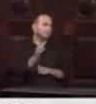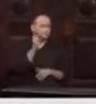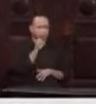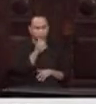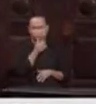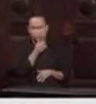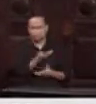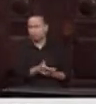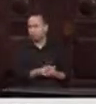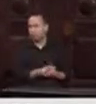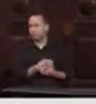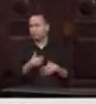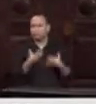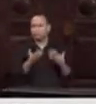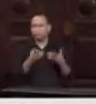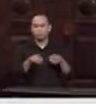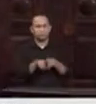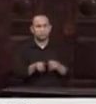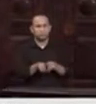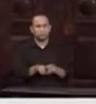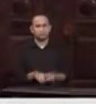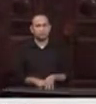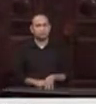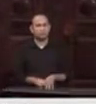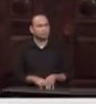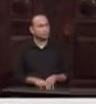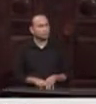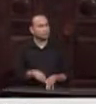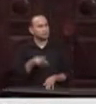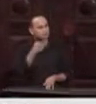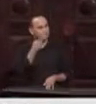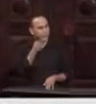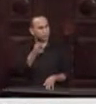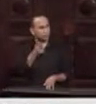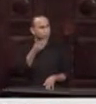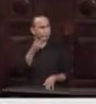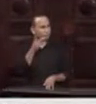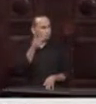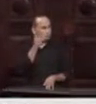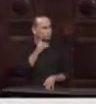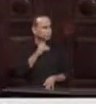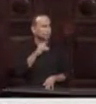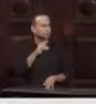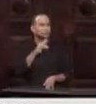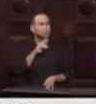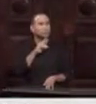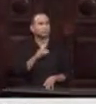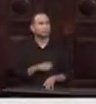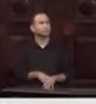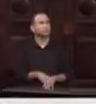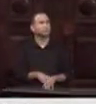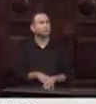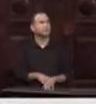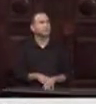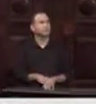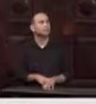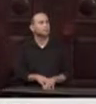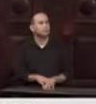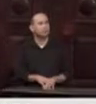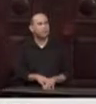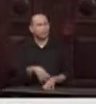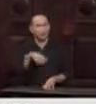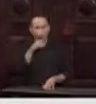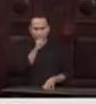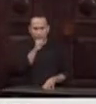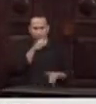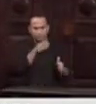lugar, quero ainda mencionar, deputado Jânio Mendes, fazer um breve resumo,